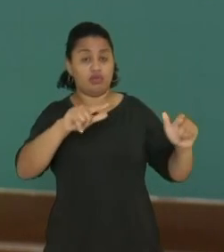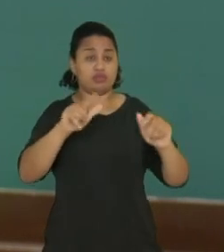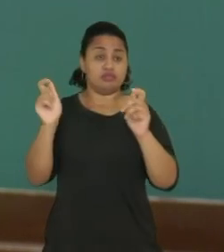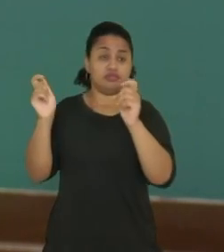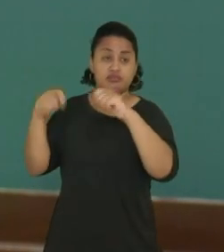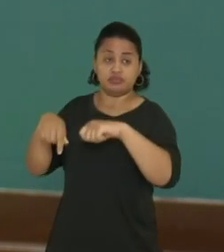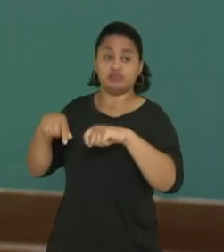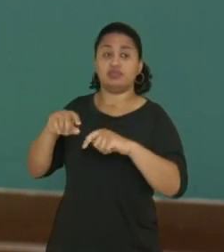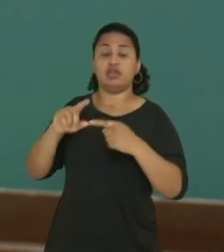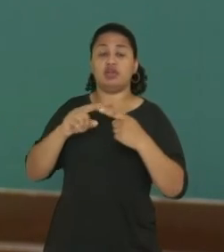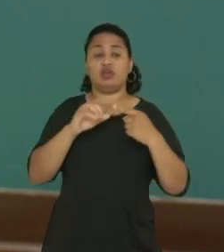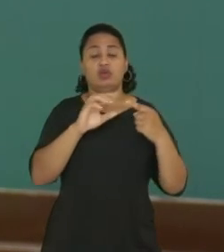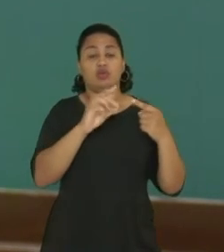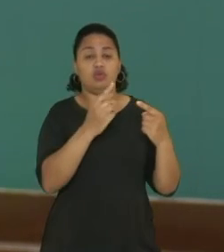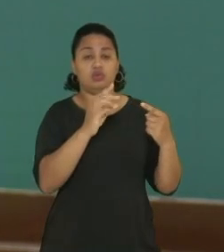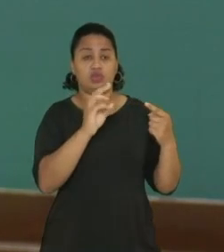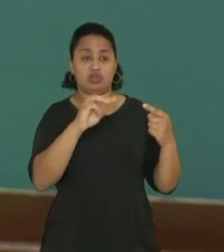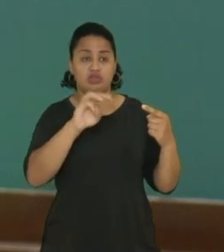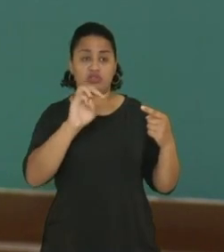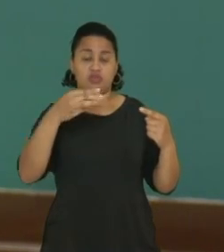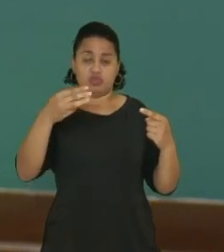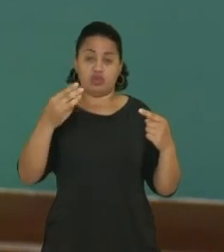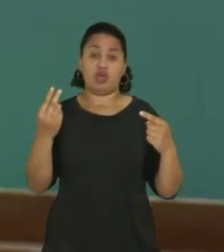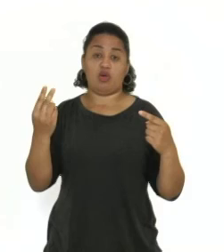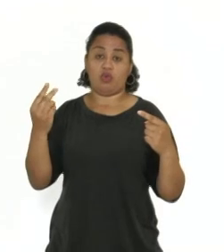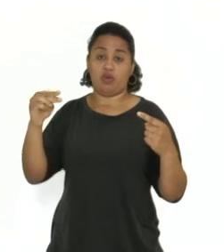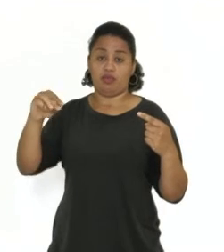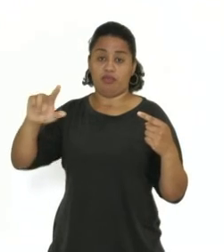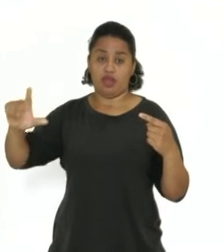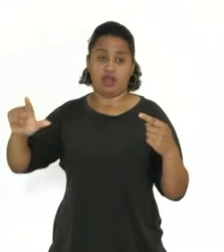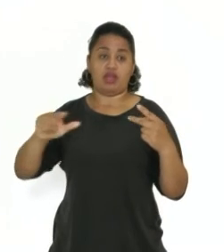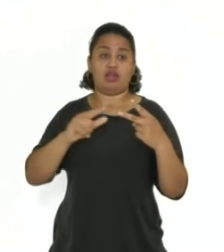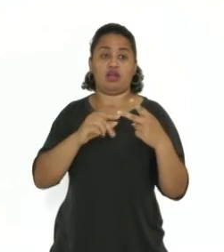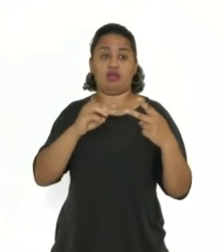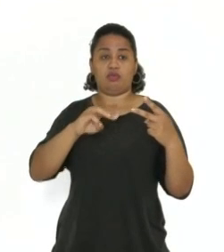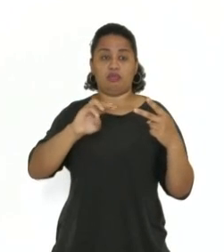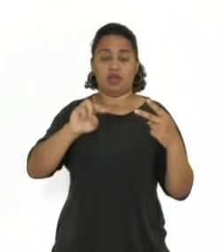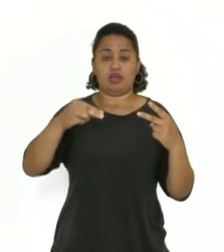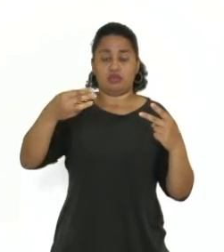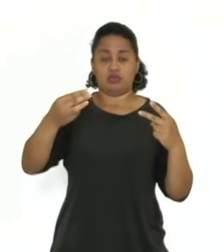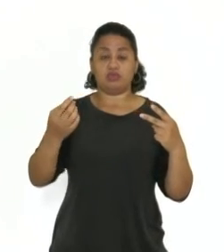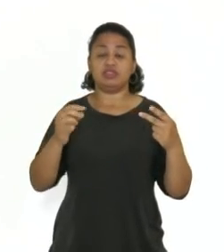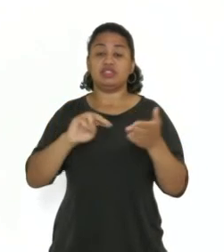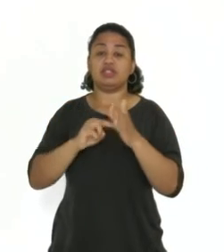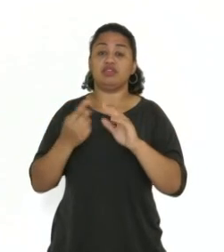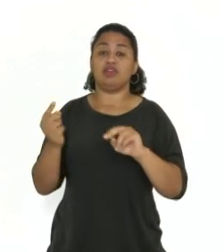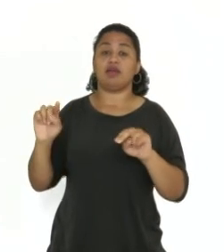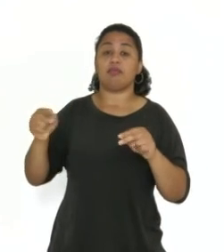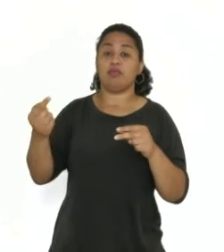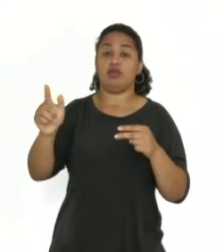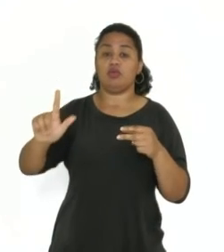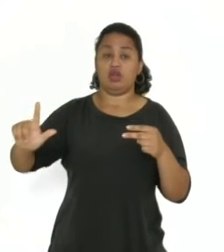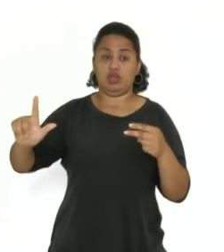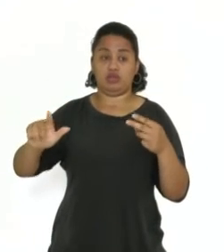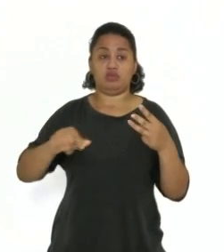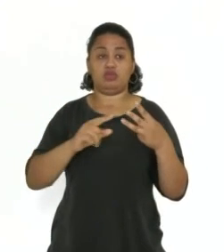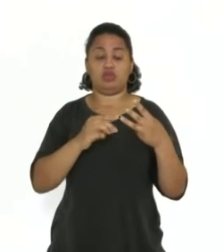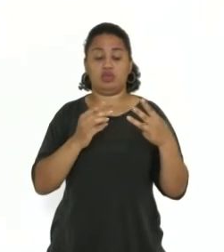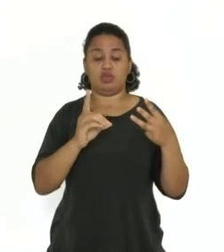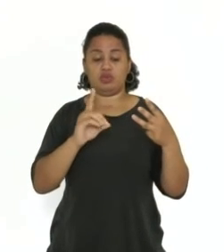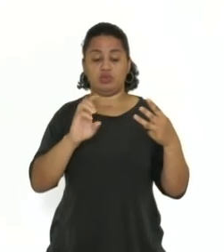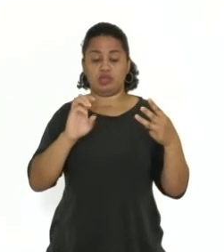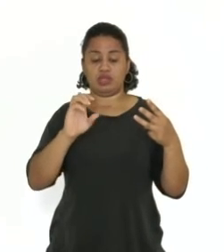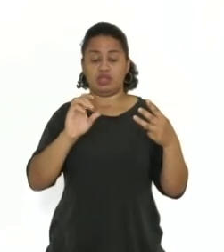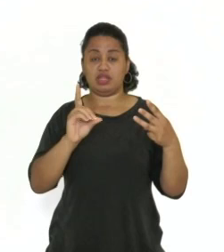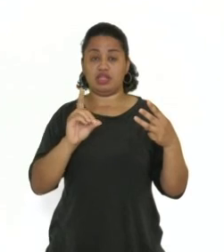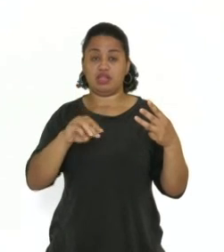Ou seja, 1 centímetro cúbico equivale a 1 ml, 1 metro cúbico equivale a 1000 litros e 1 decímetro cúbico equivale a